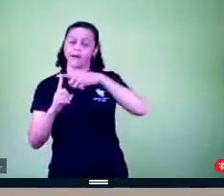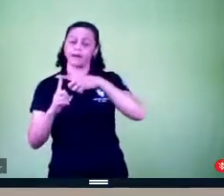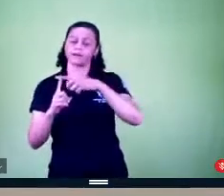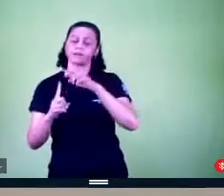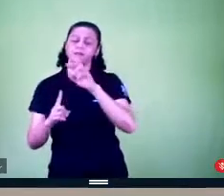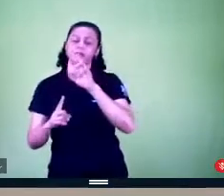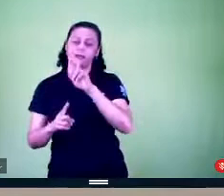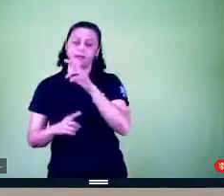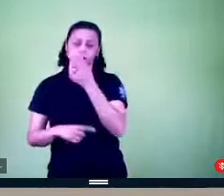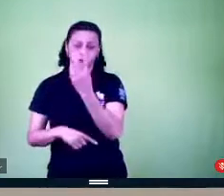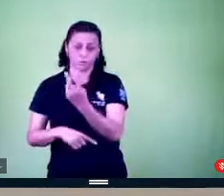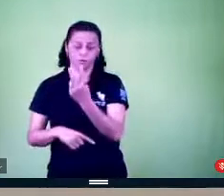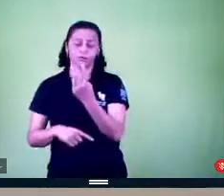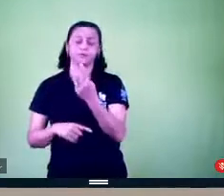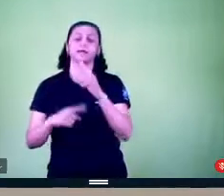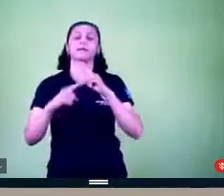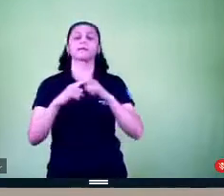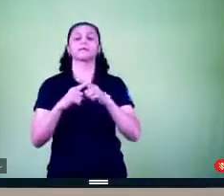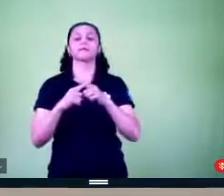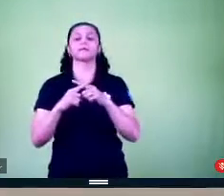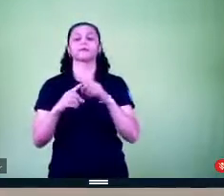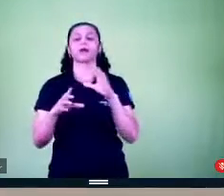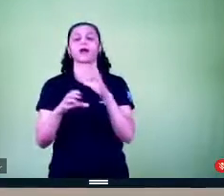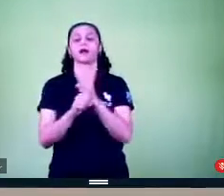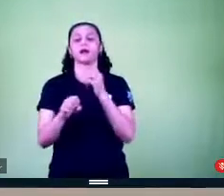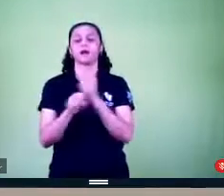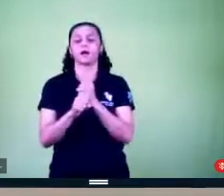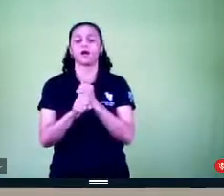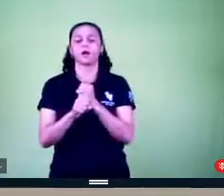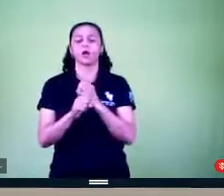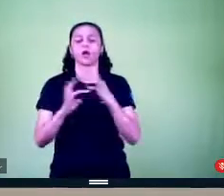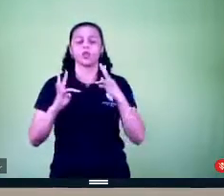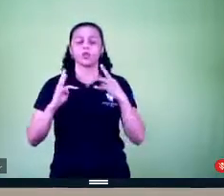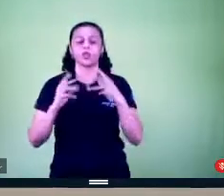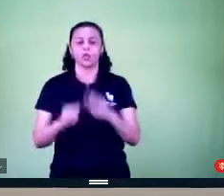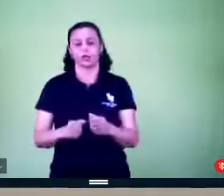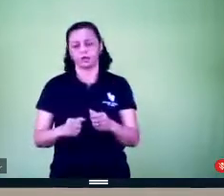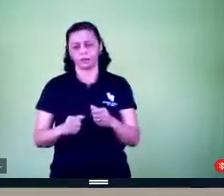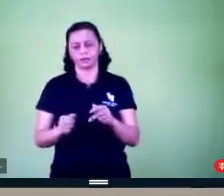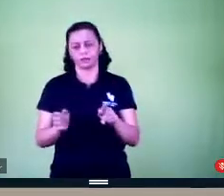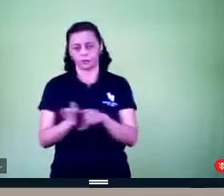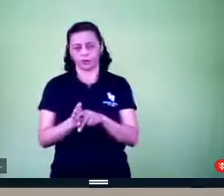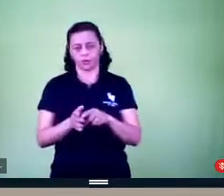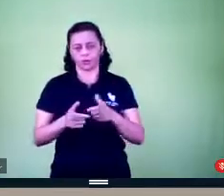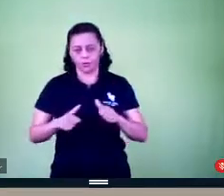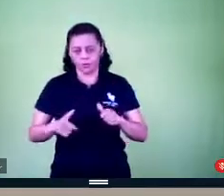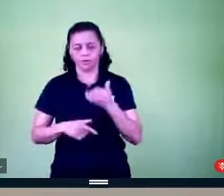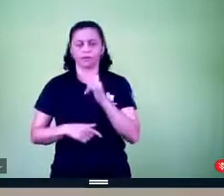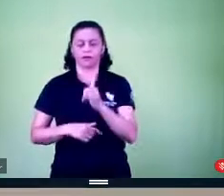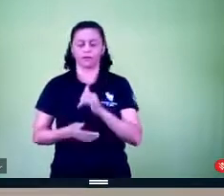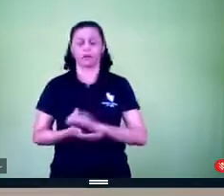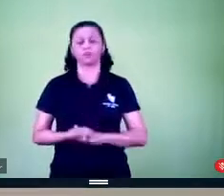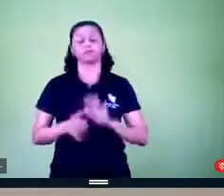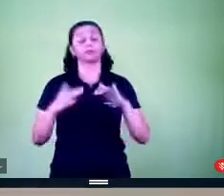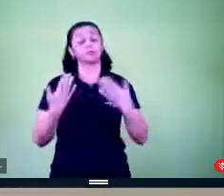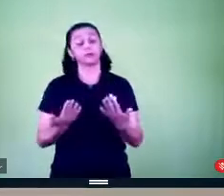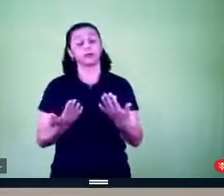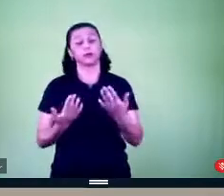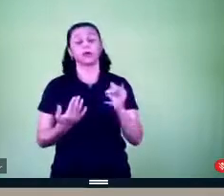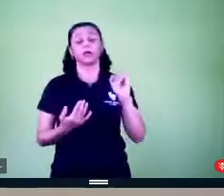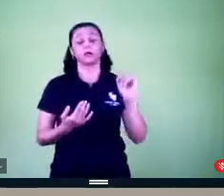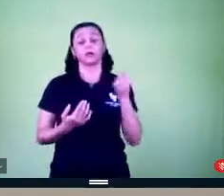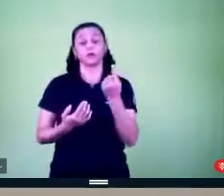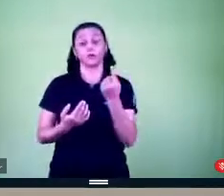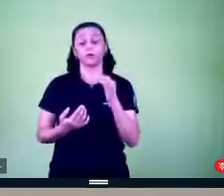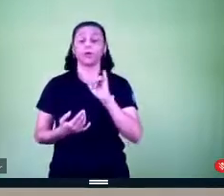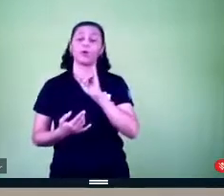quero descobrir quanto que vale o I1 e o I2, basta usar uma dessas duas expressões, está tudo certo. É uma maneira bem simplificada. Eu